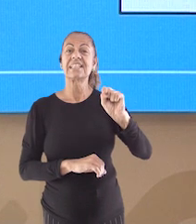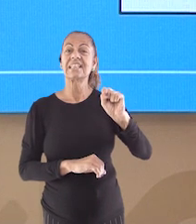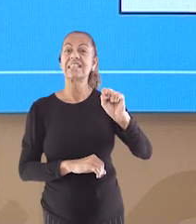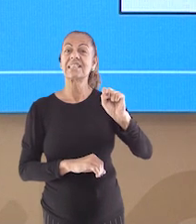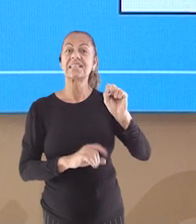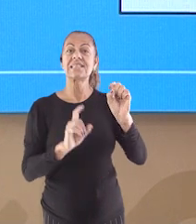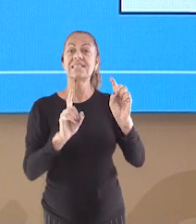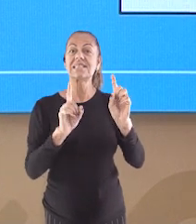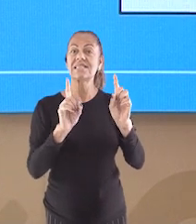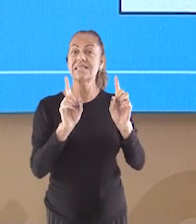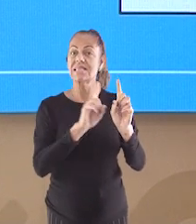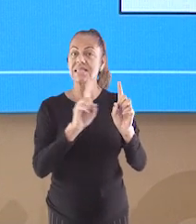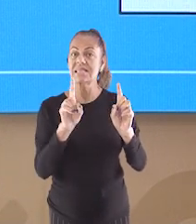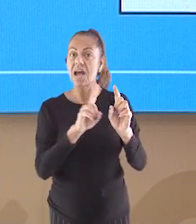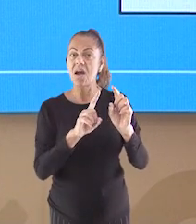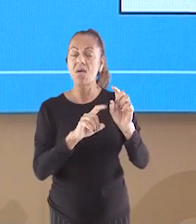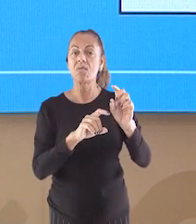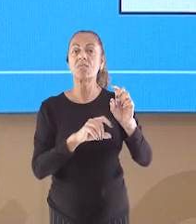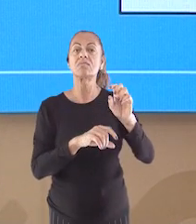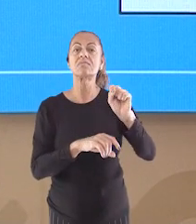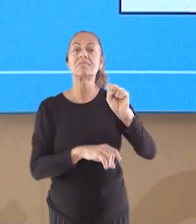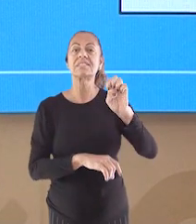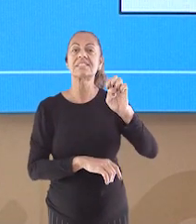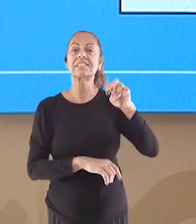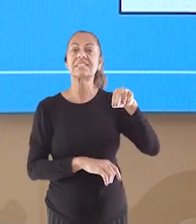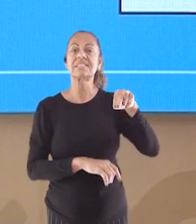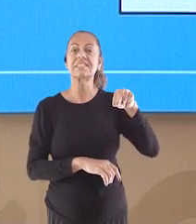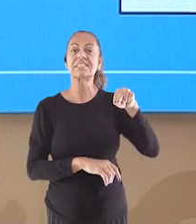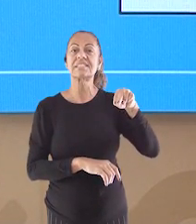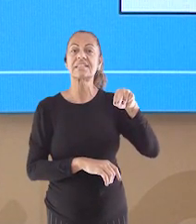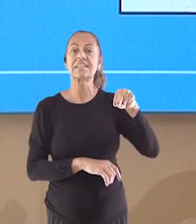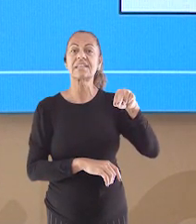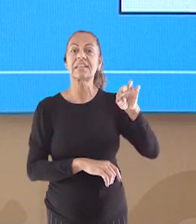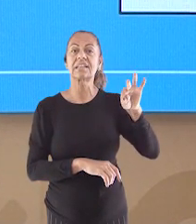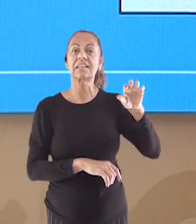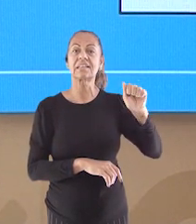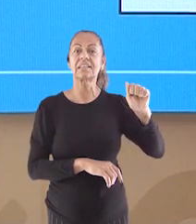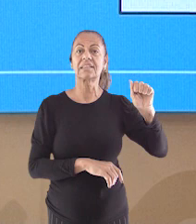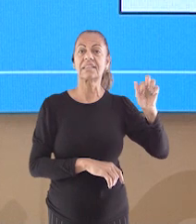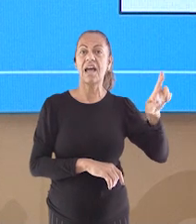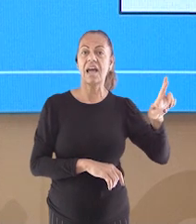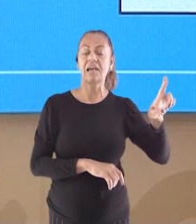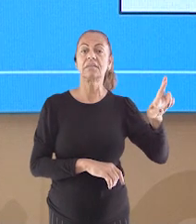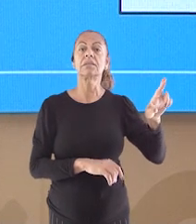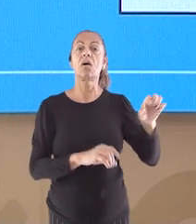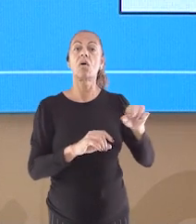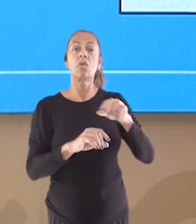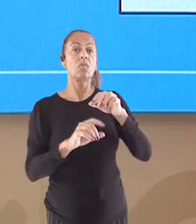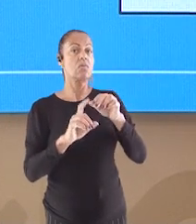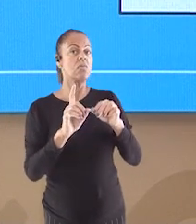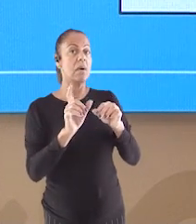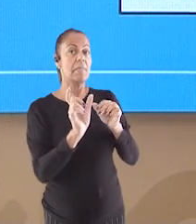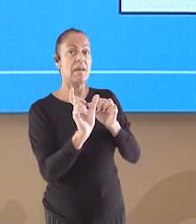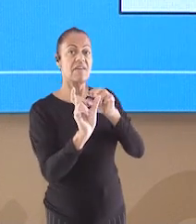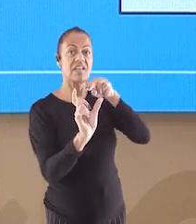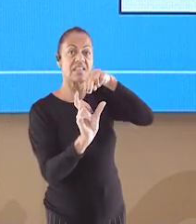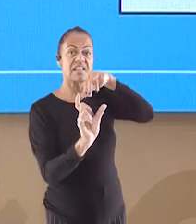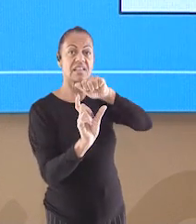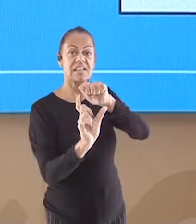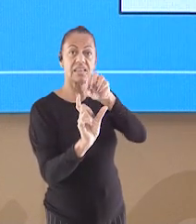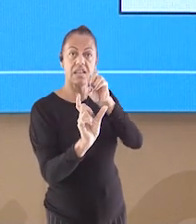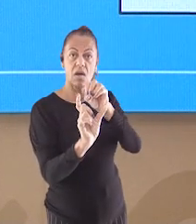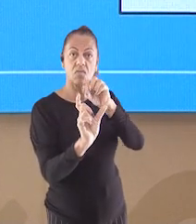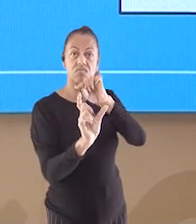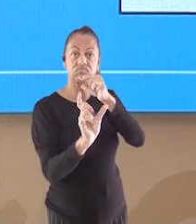se e o me. Nessa tirinha, podemos falar de algo importante. Palavras negativas sempre irão